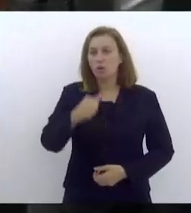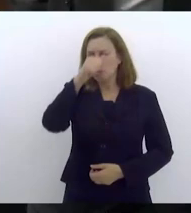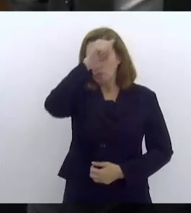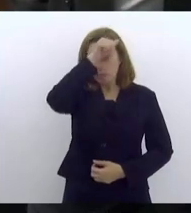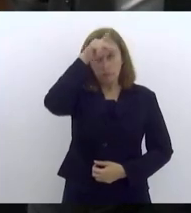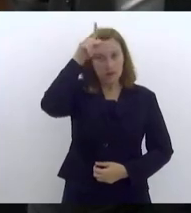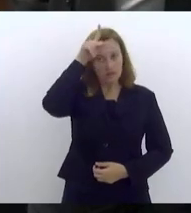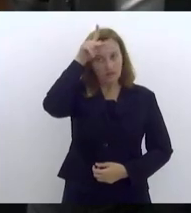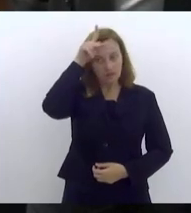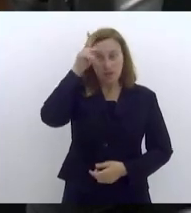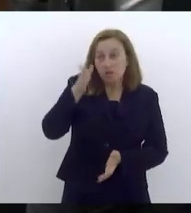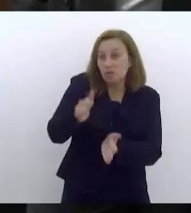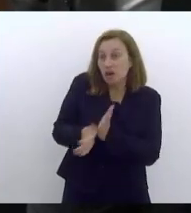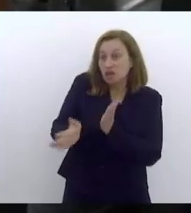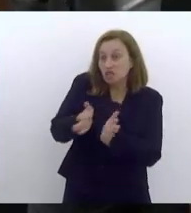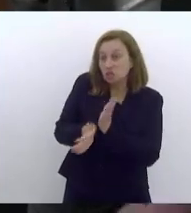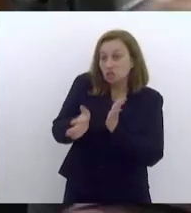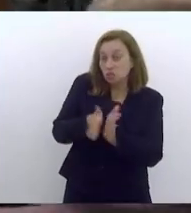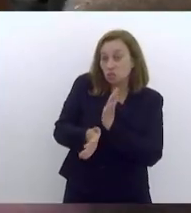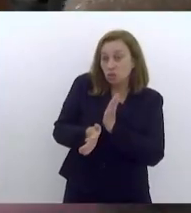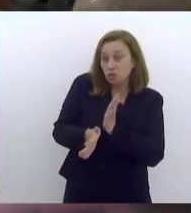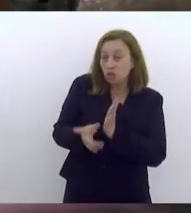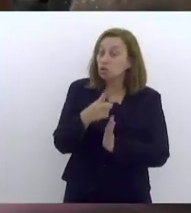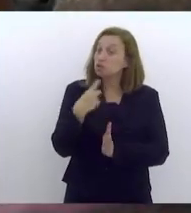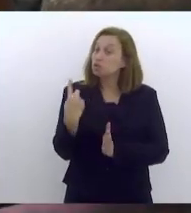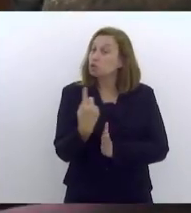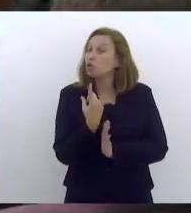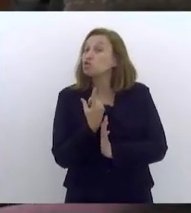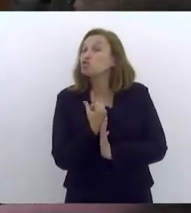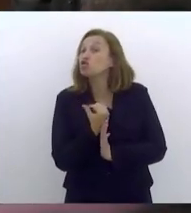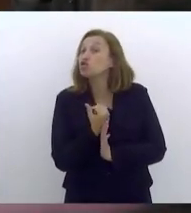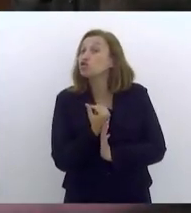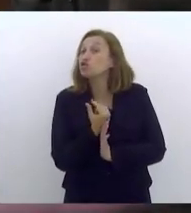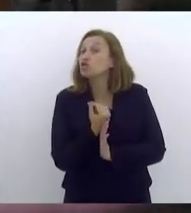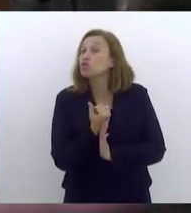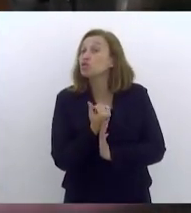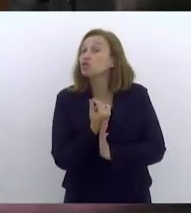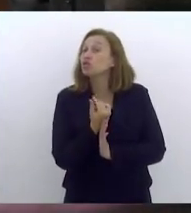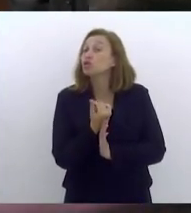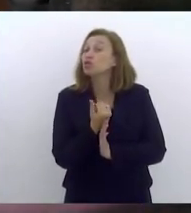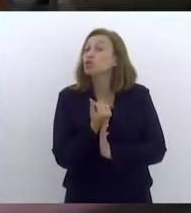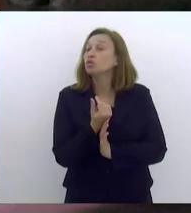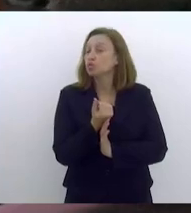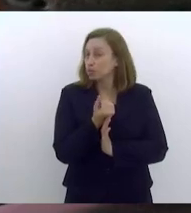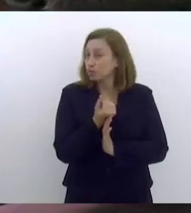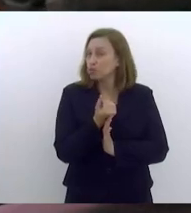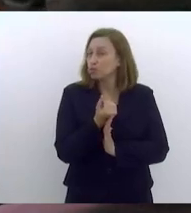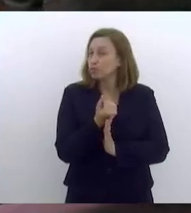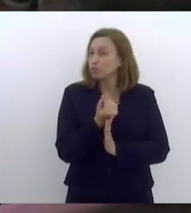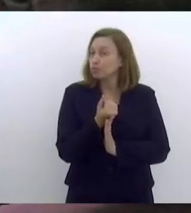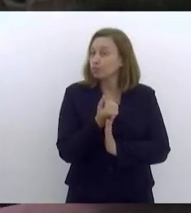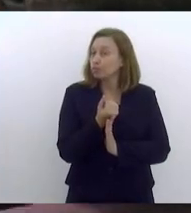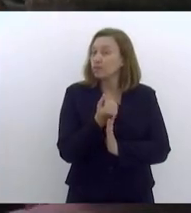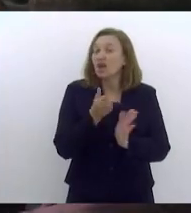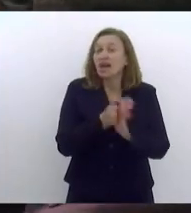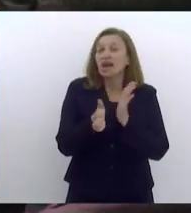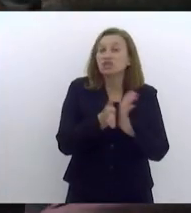prefeito gastou fruto do nosso dinheiro contribuinte,